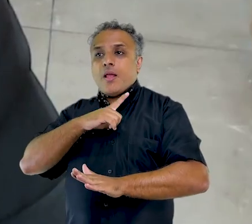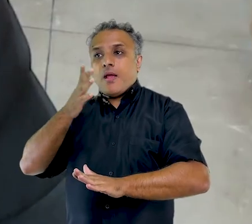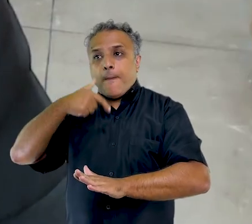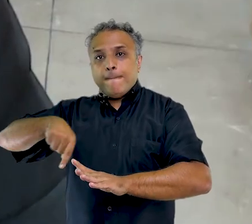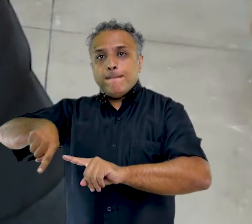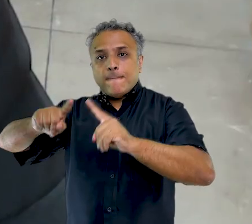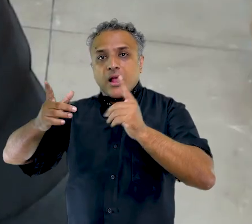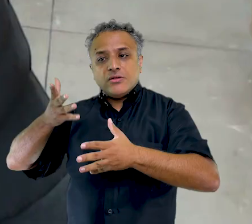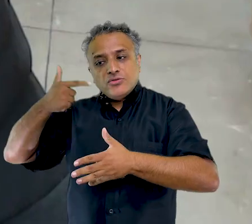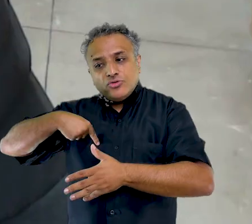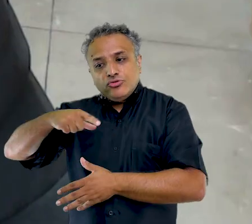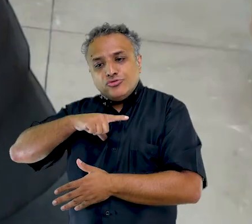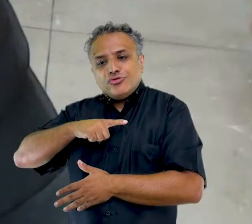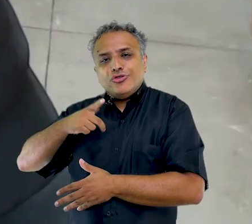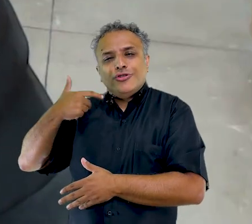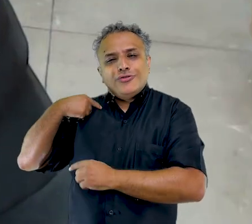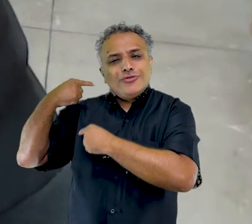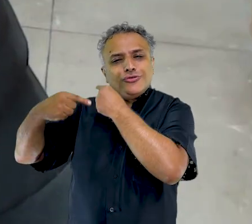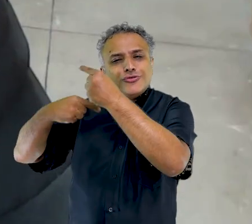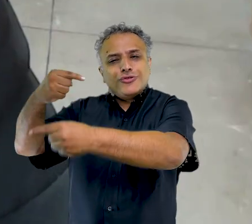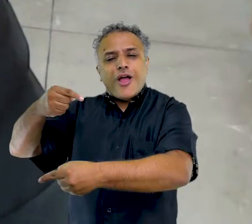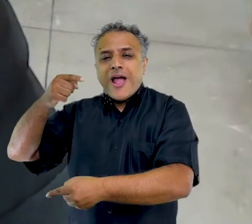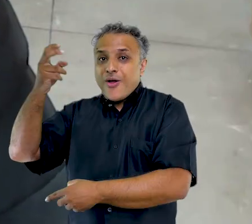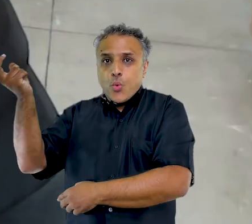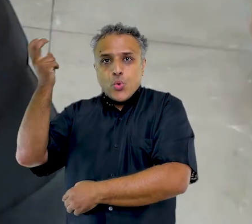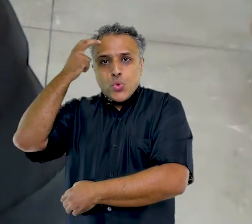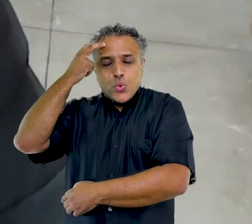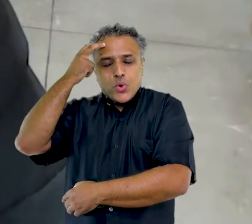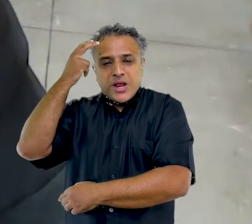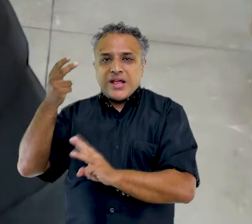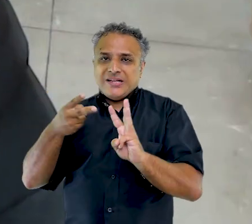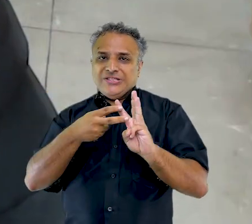seu costume, sua cultura indígena, mas não só,